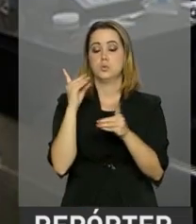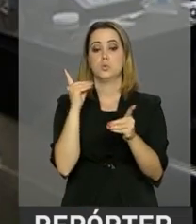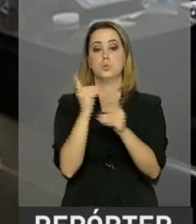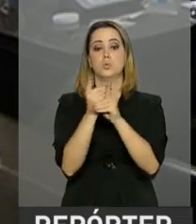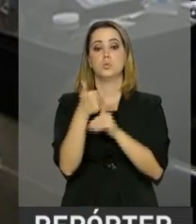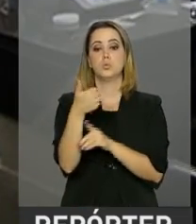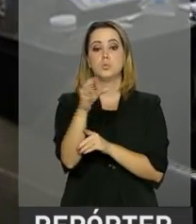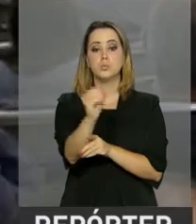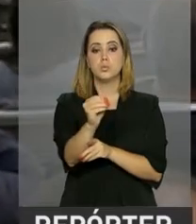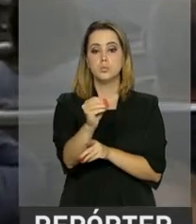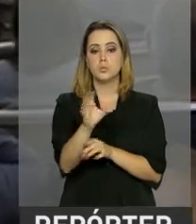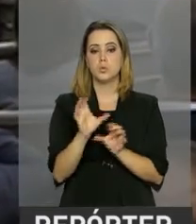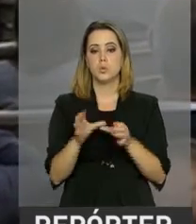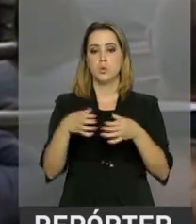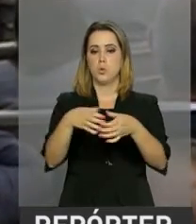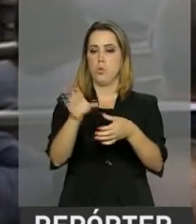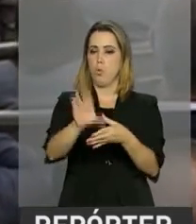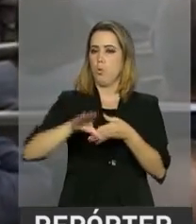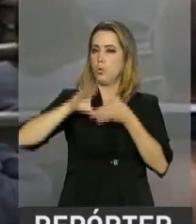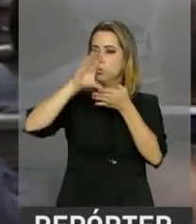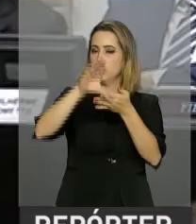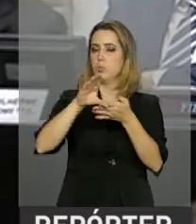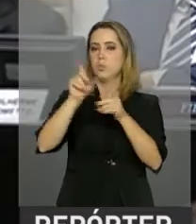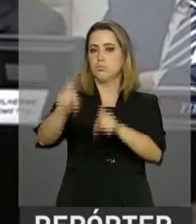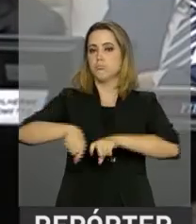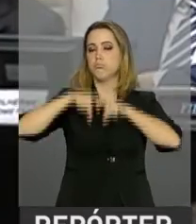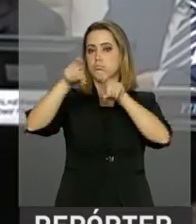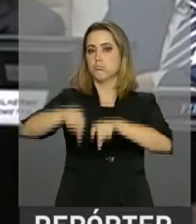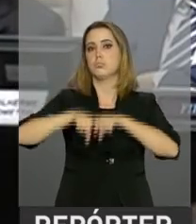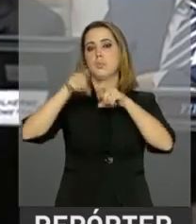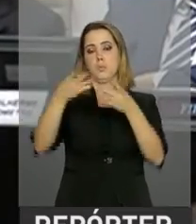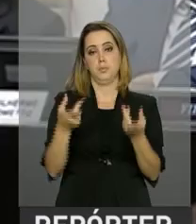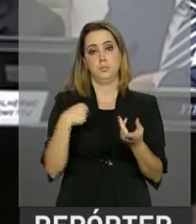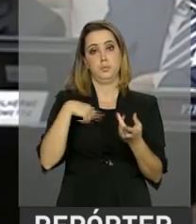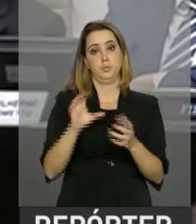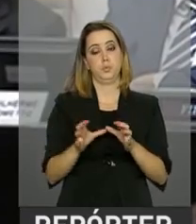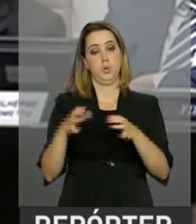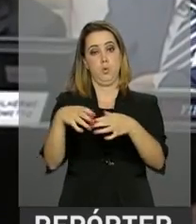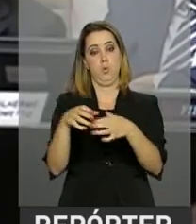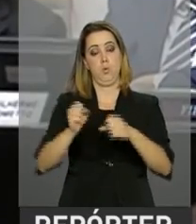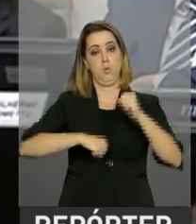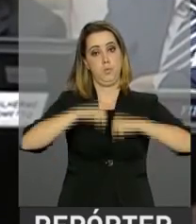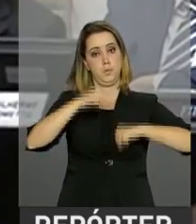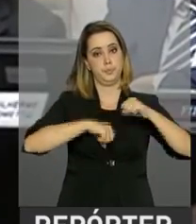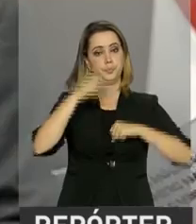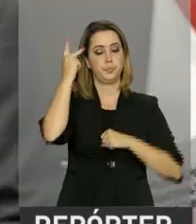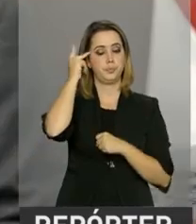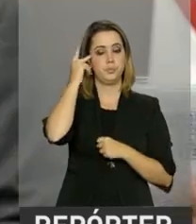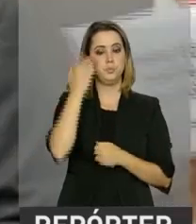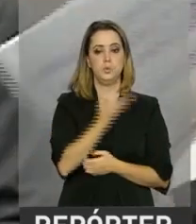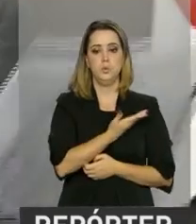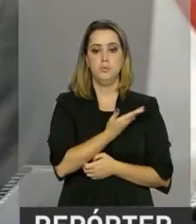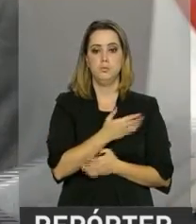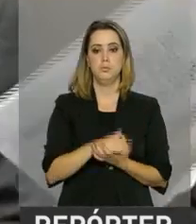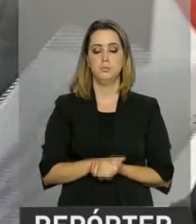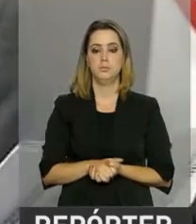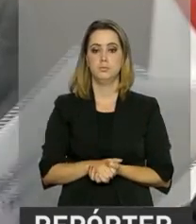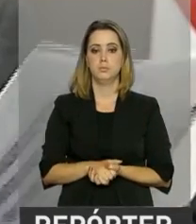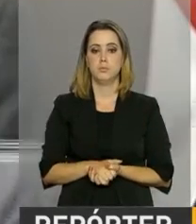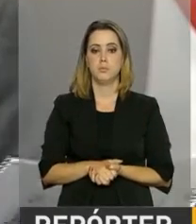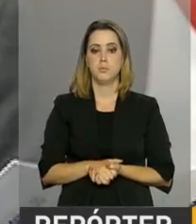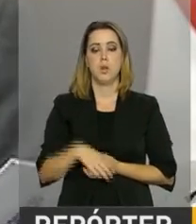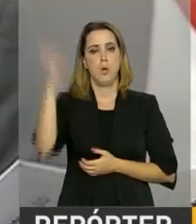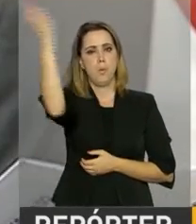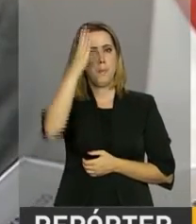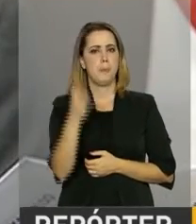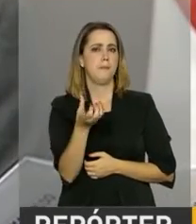10 anos do Conselho Superior do Agronegócio da Federação das Indústrias do Estado de São Paulo. O Brasil tem 61%